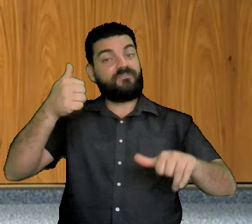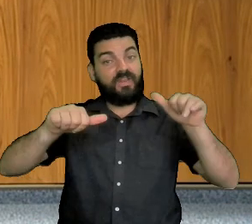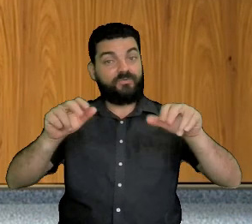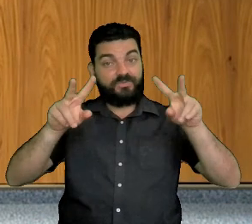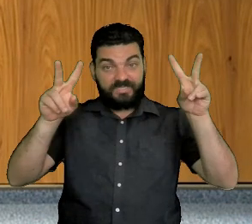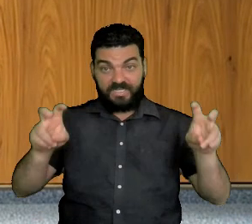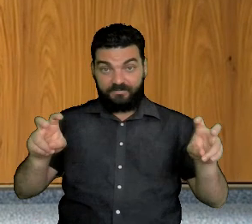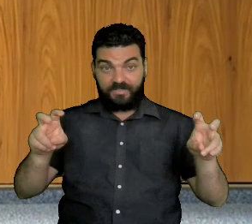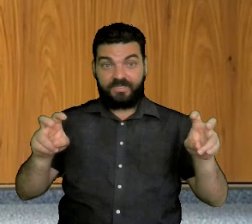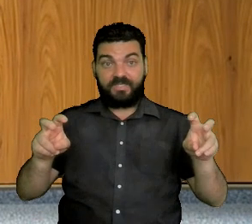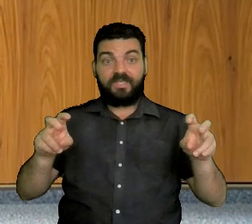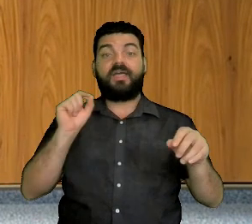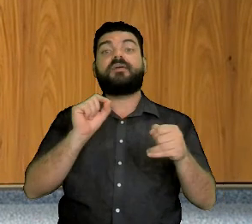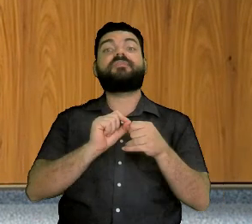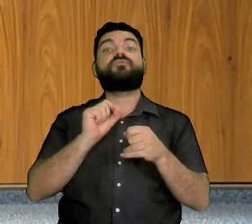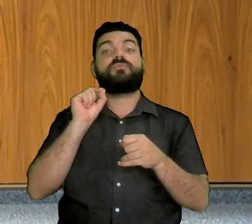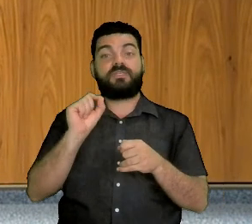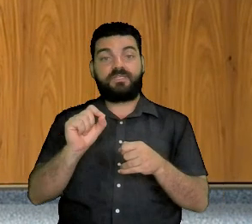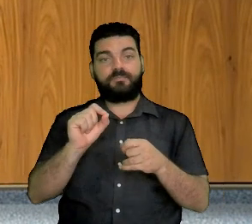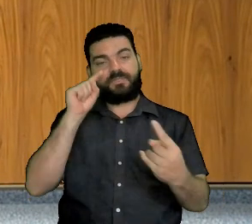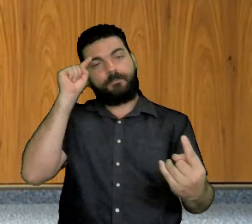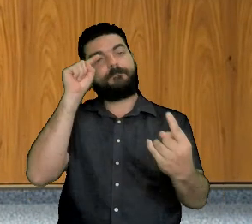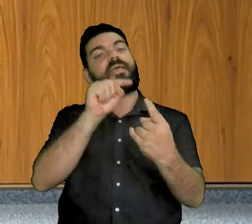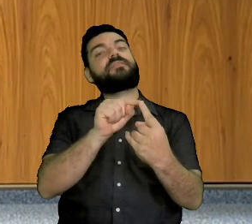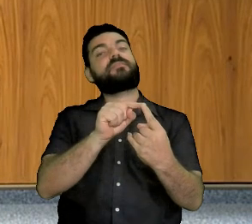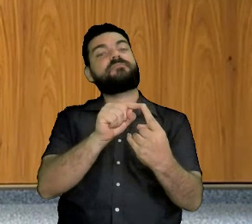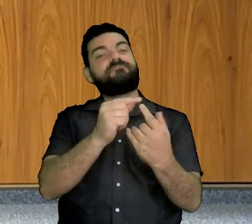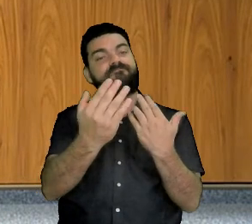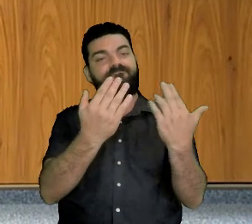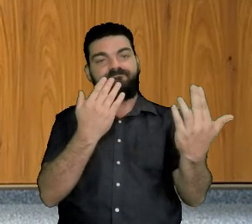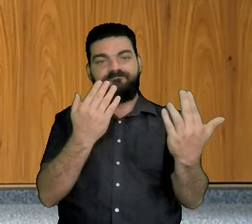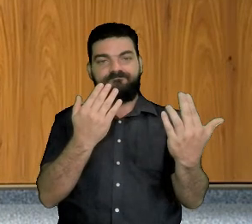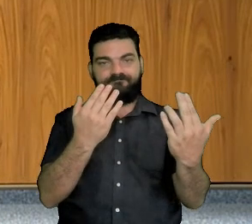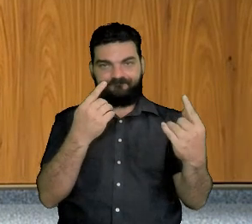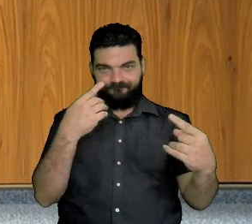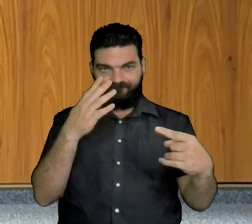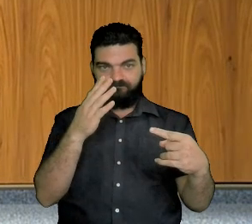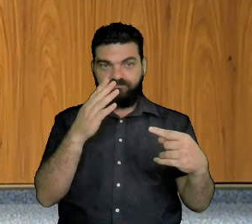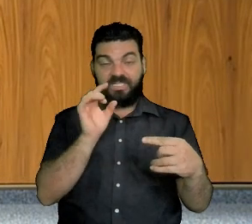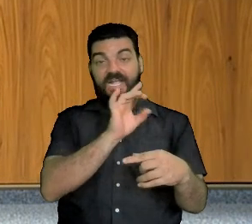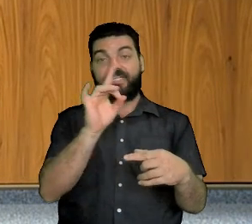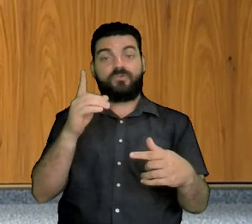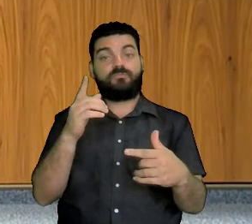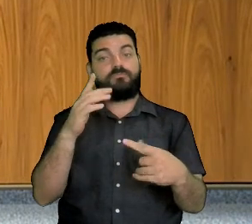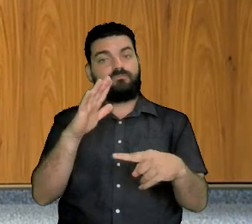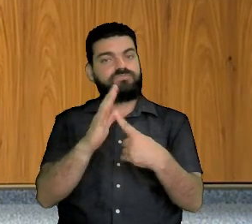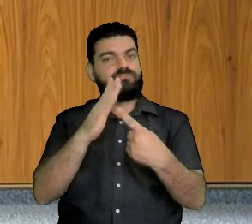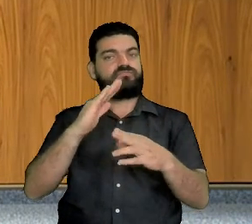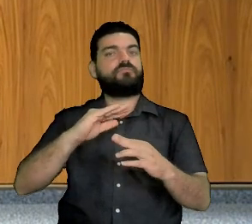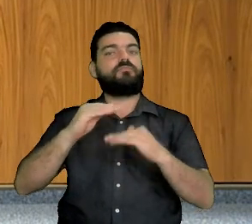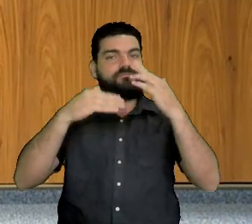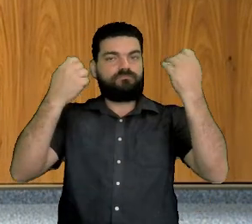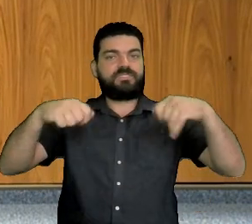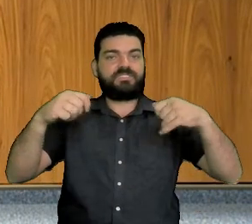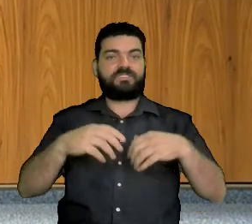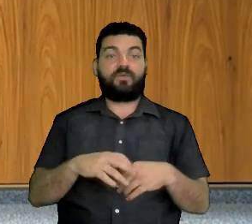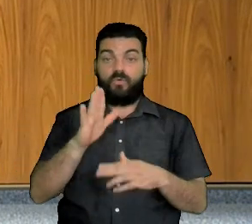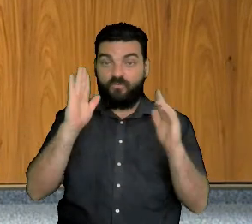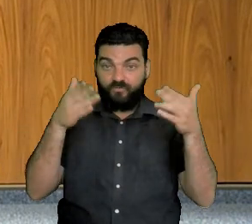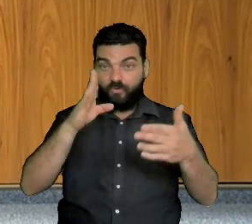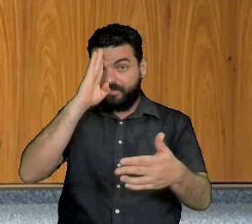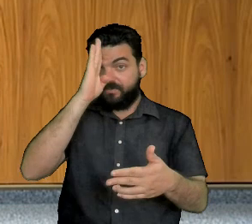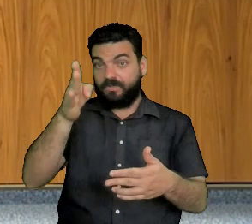matéria, são traçadas metas de acordos que deverão ser atingidos por cada unidade da AGU. O foco inicial desse